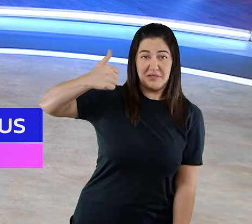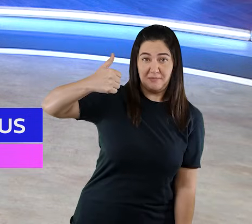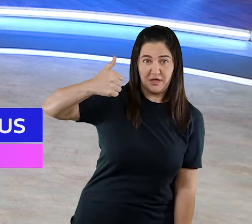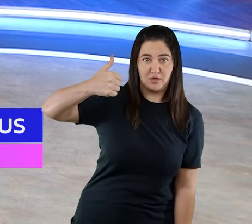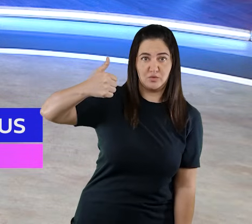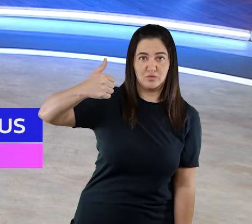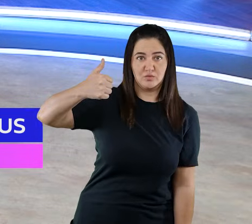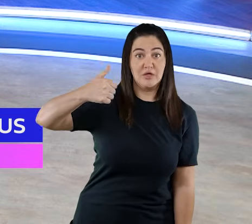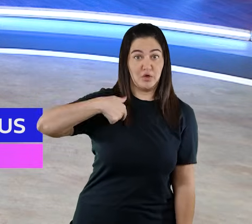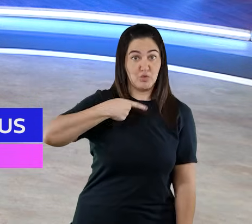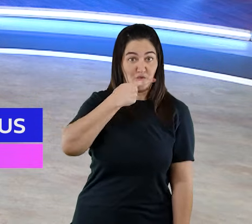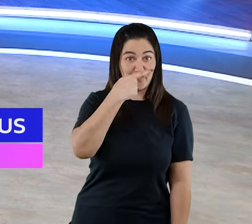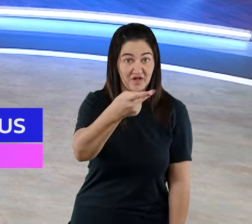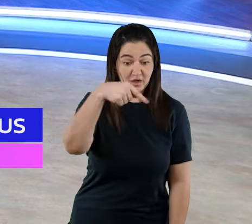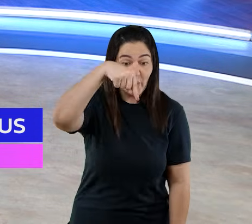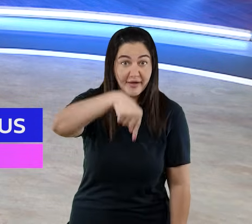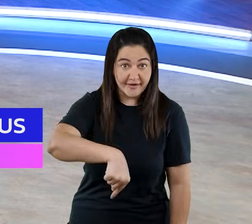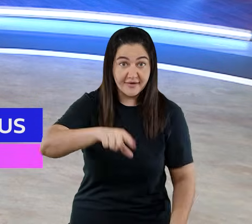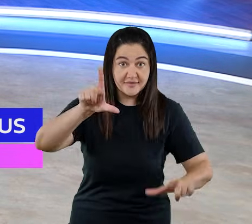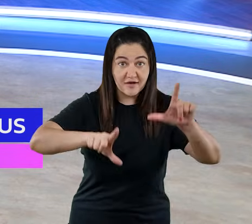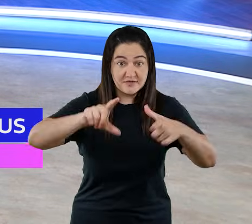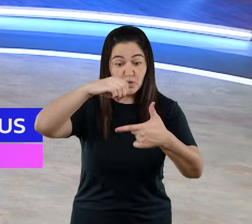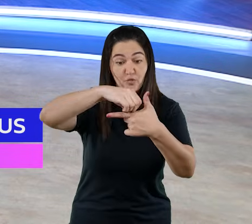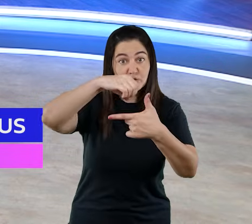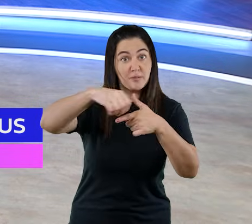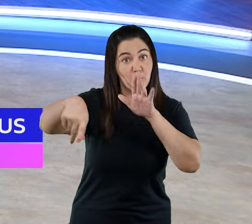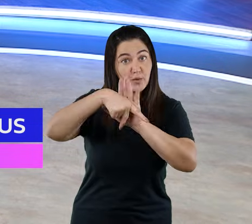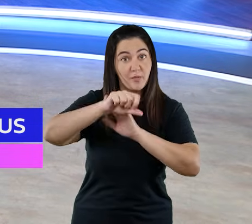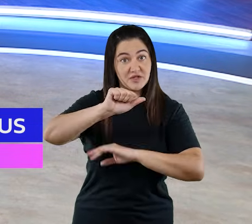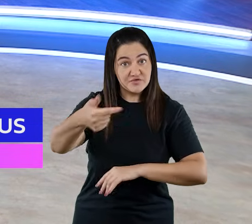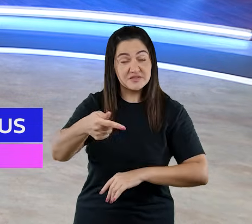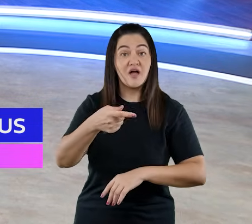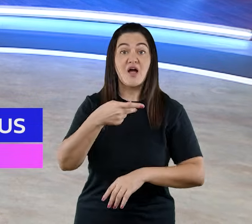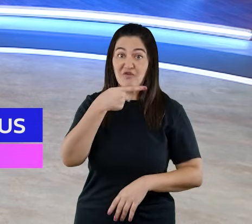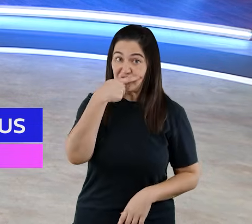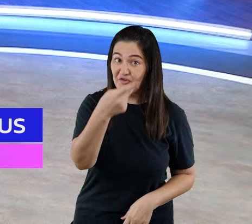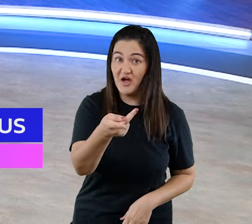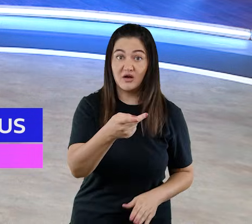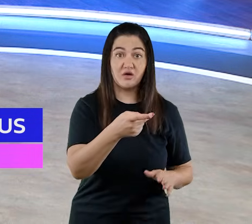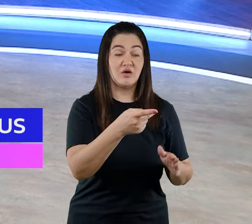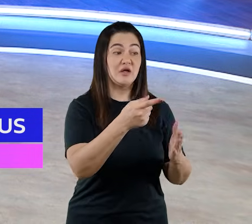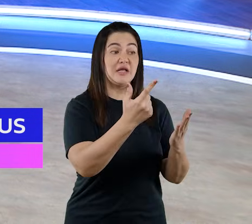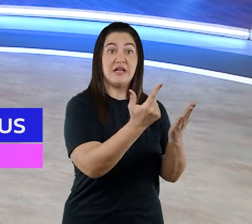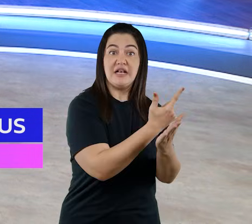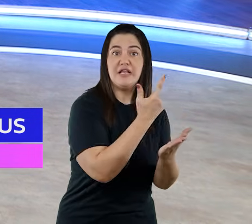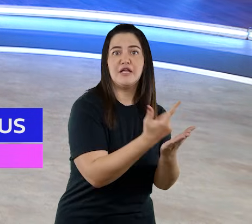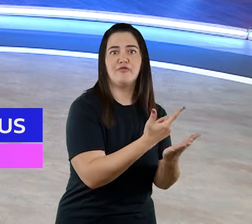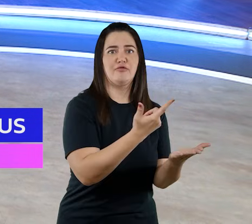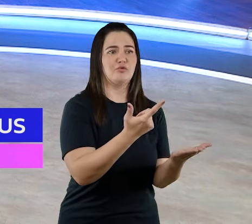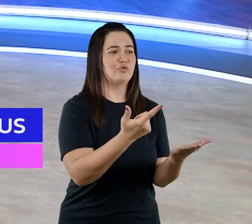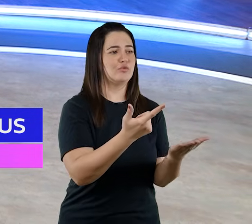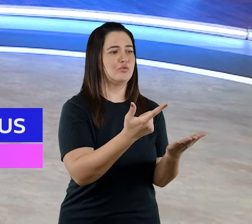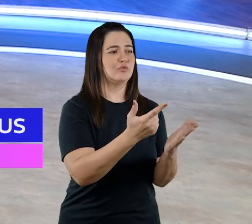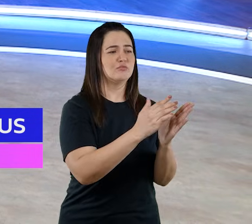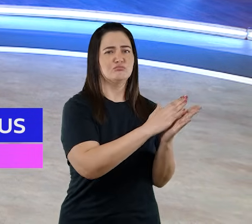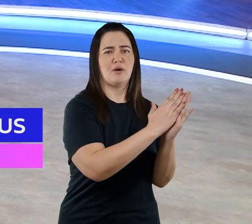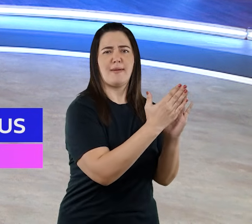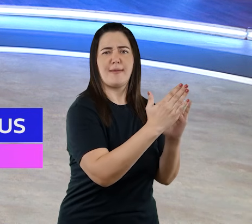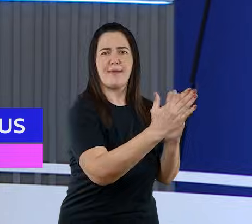agora, aqui na Rede Novo Tempo de Comunicação, que os textos de Ellen White não substituem a